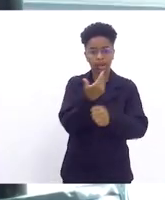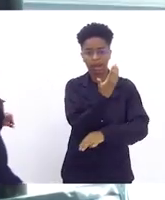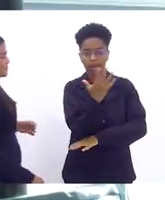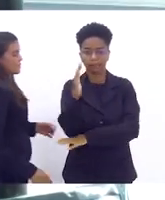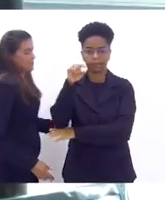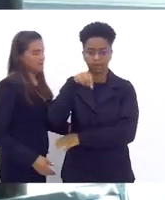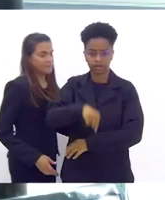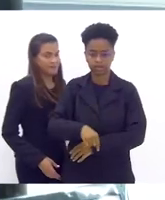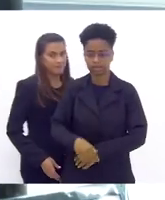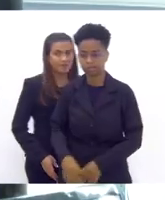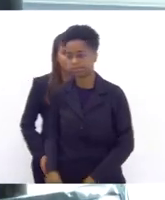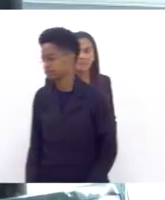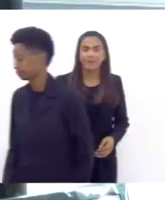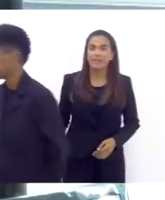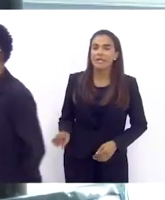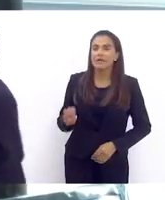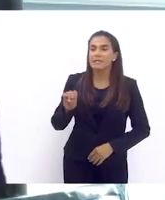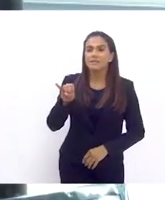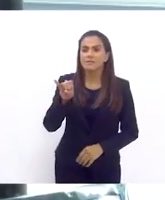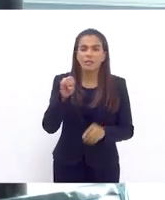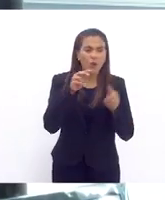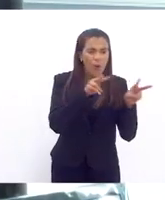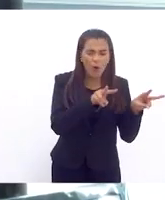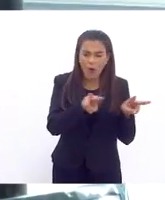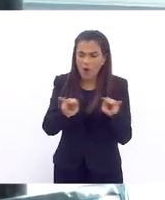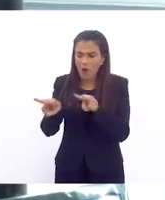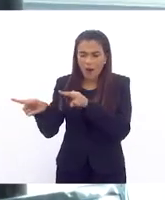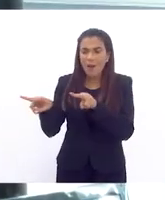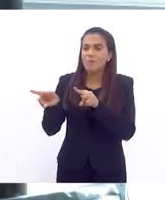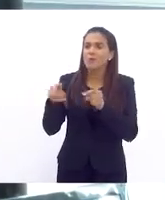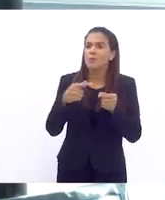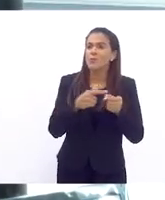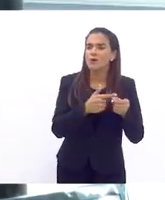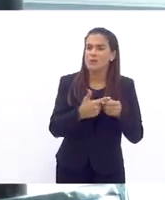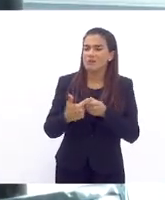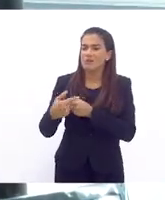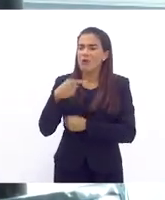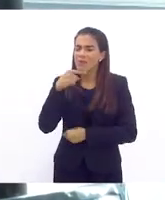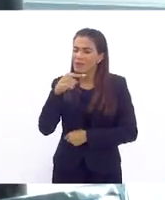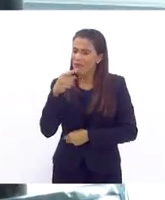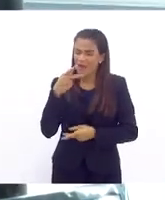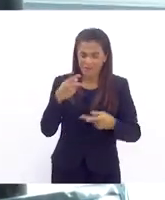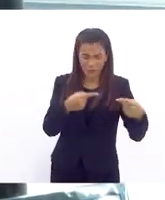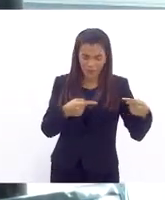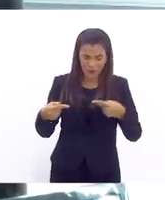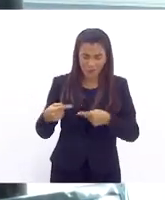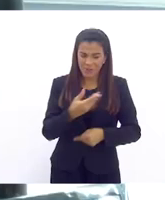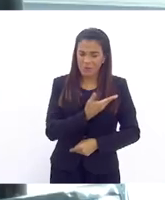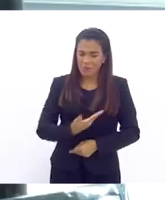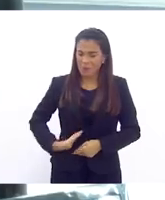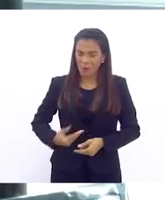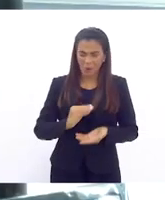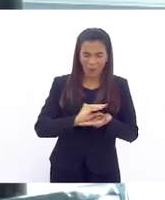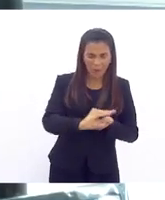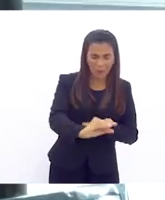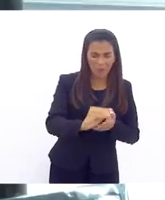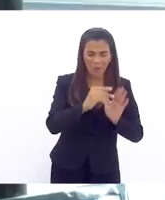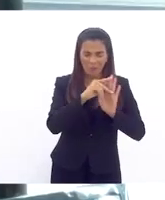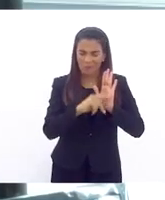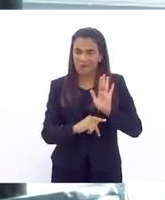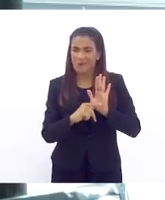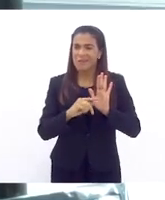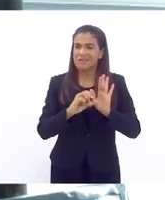no estado do Rio de Janeiro se não olhar para os municípios não adianta tentar fazer política pública com recurso com projetos